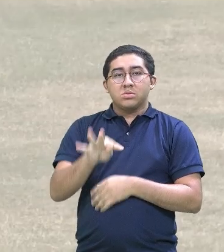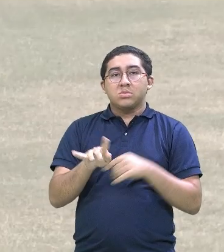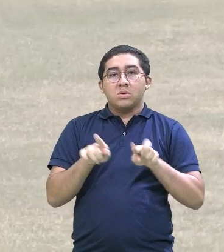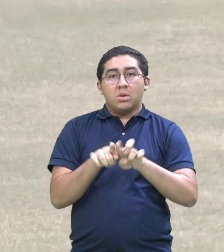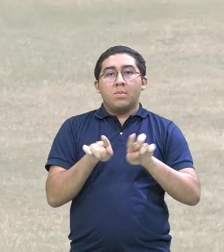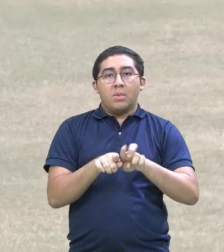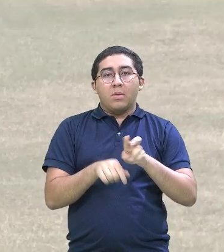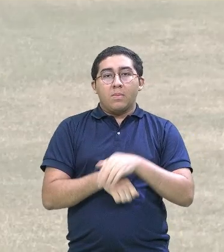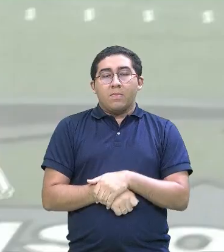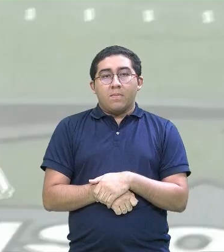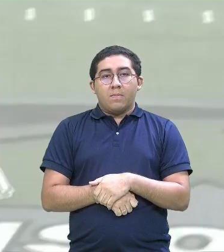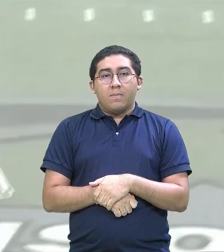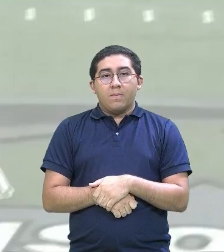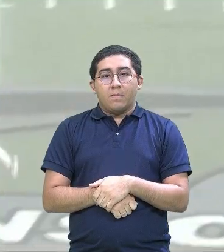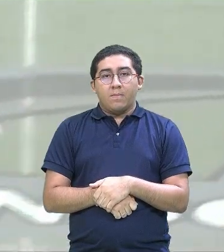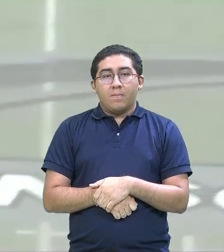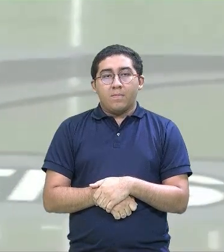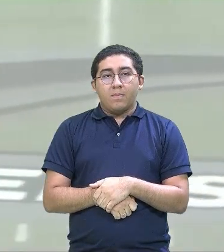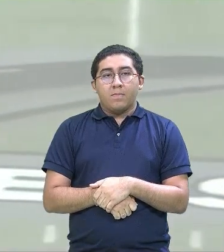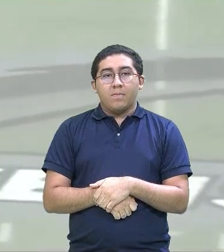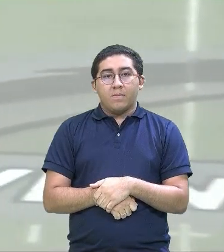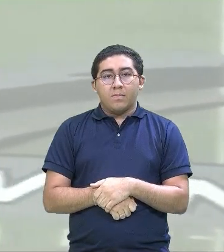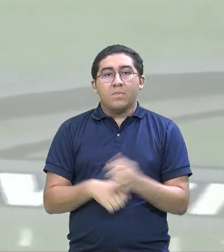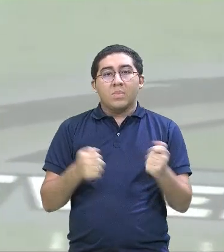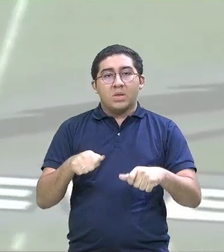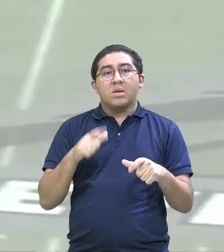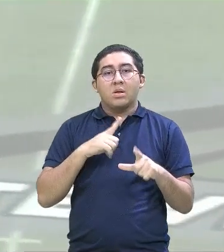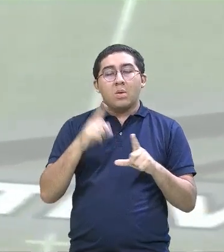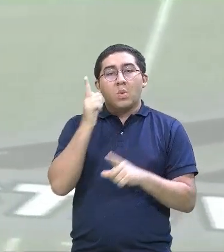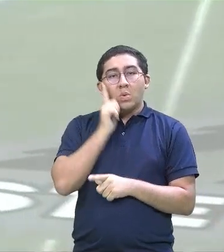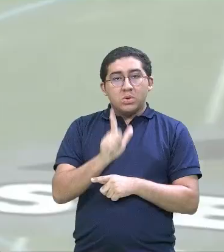os rebatedores têm que bater com esse taco,